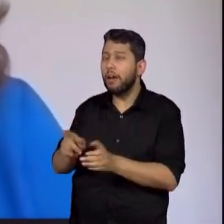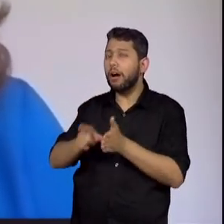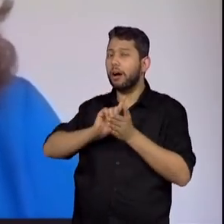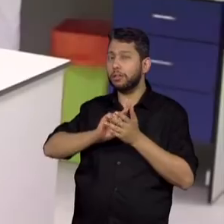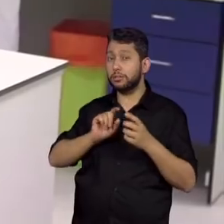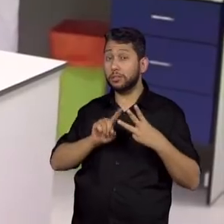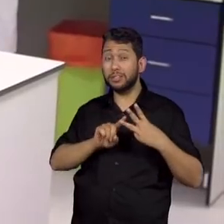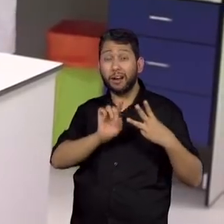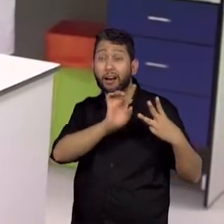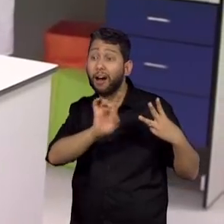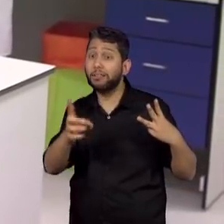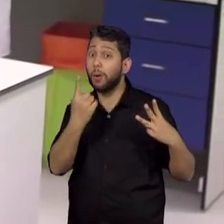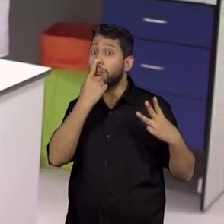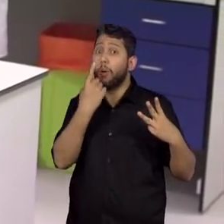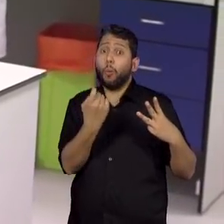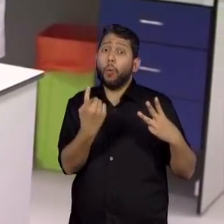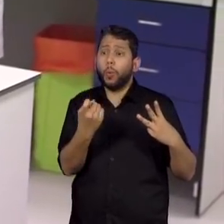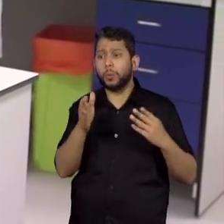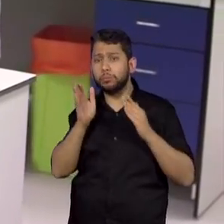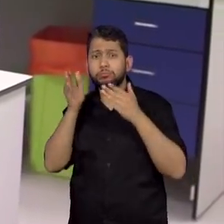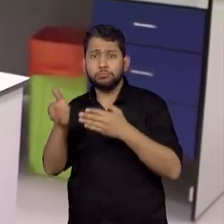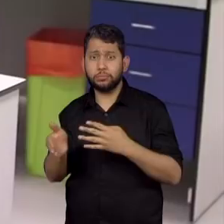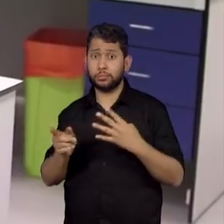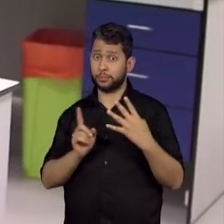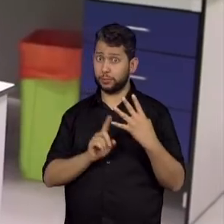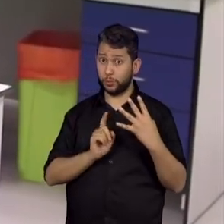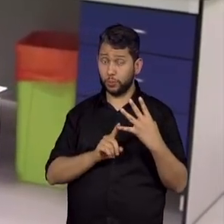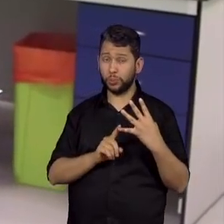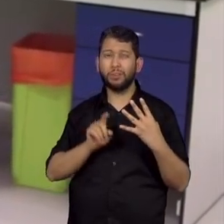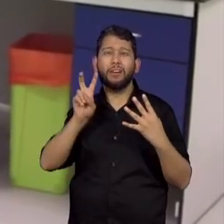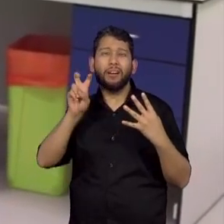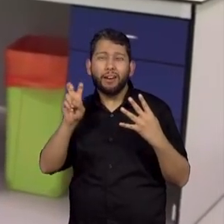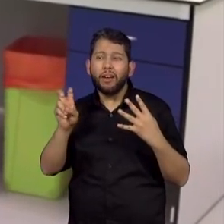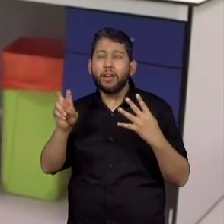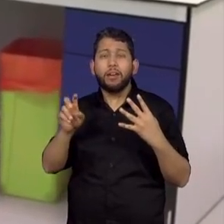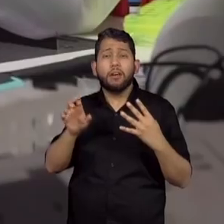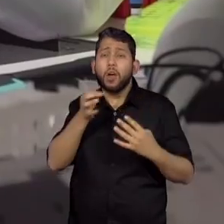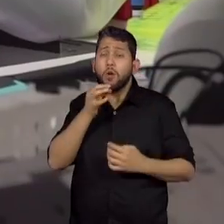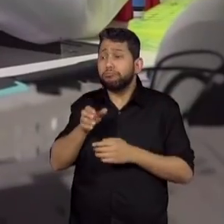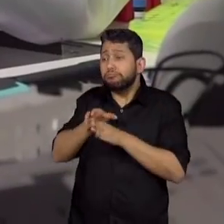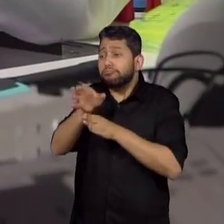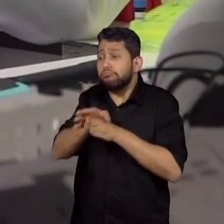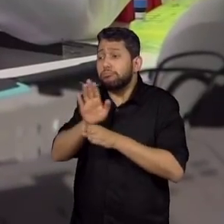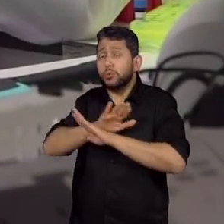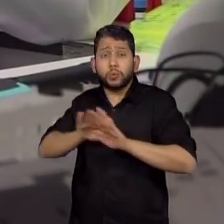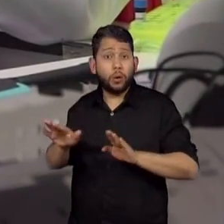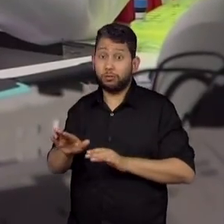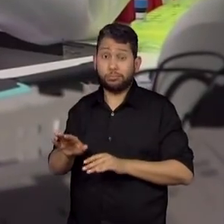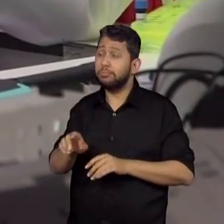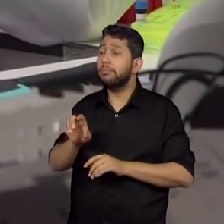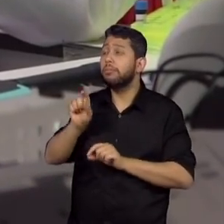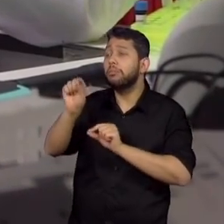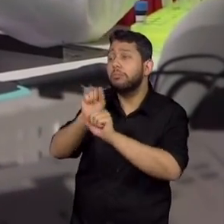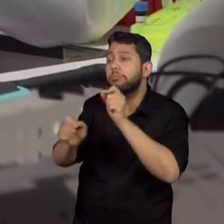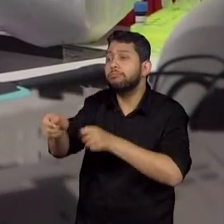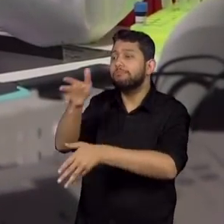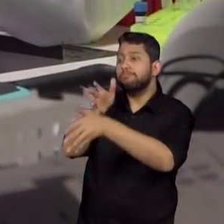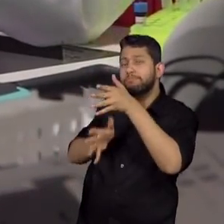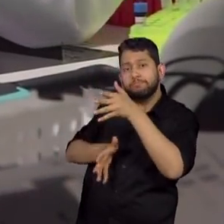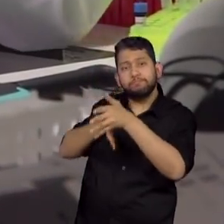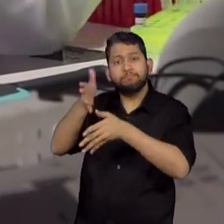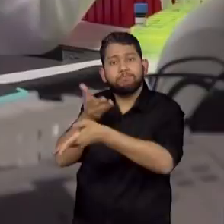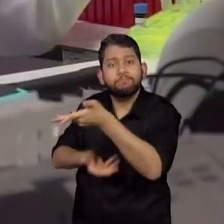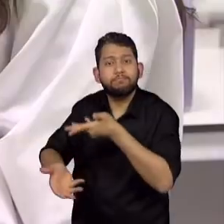personalizada e participativa. A partir do estudo do nosso genoma, você vai poder saber quais são